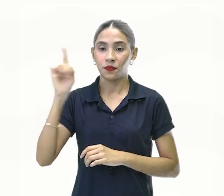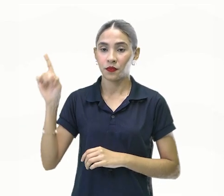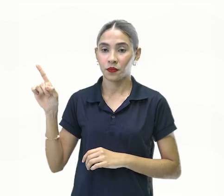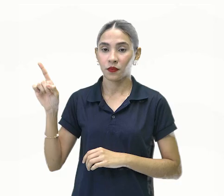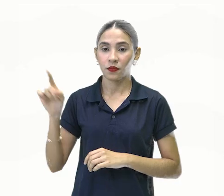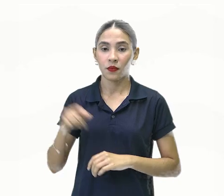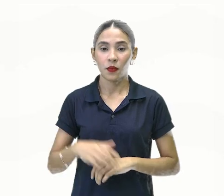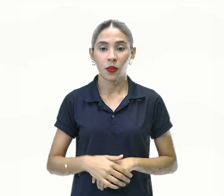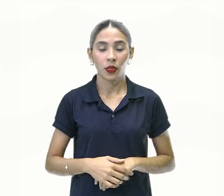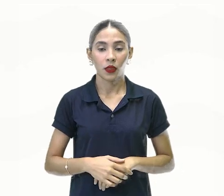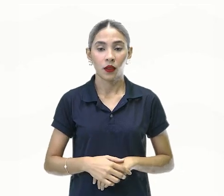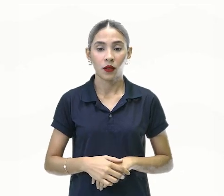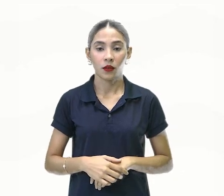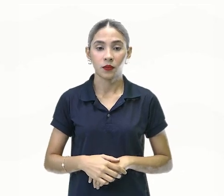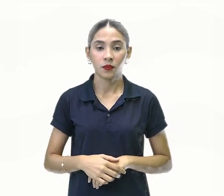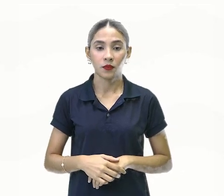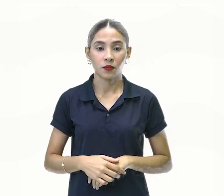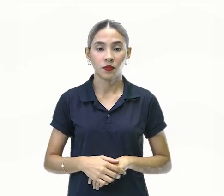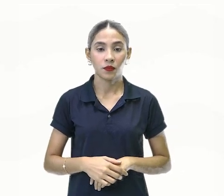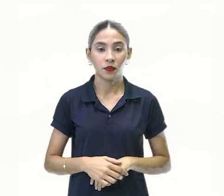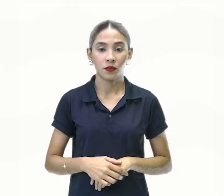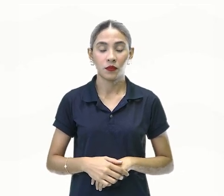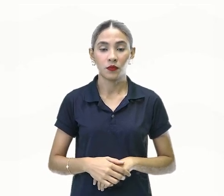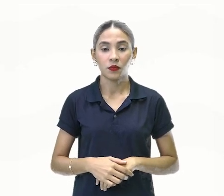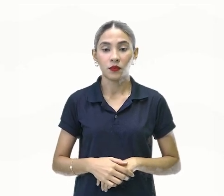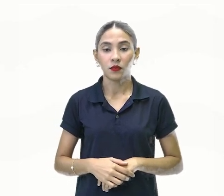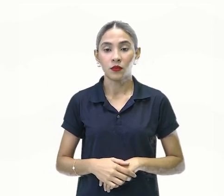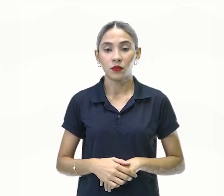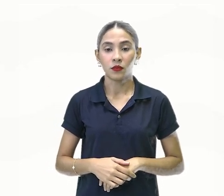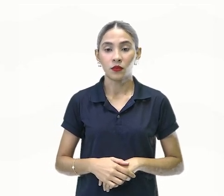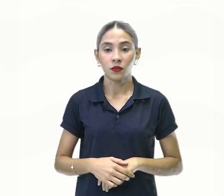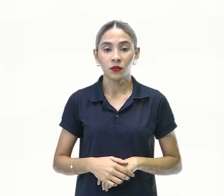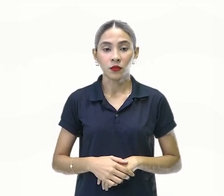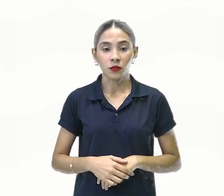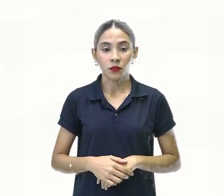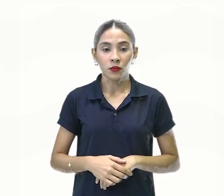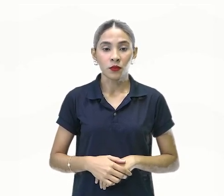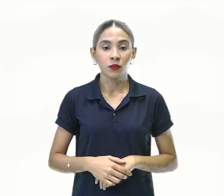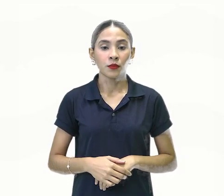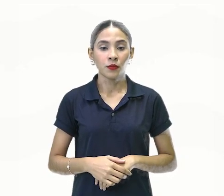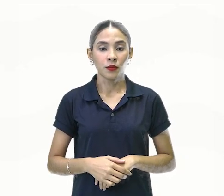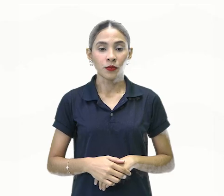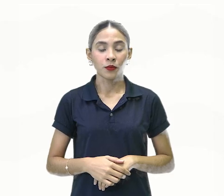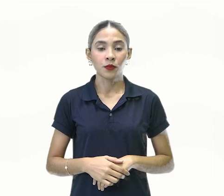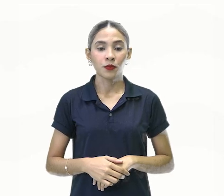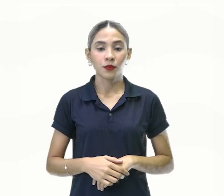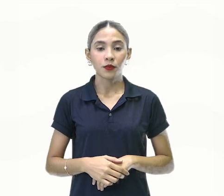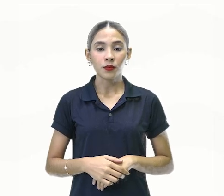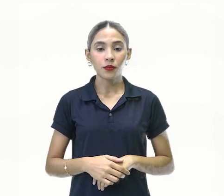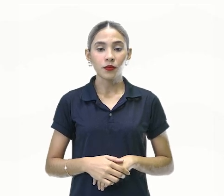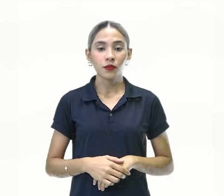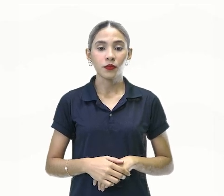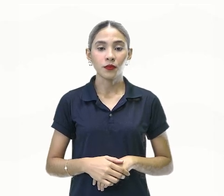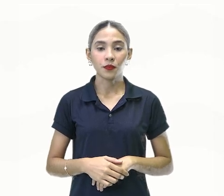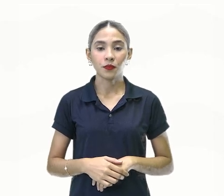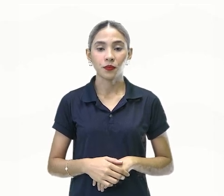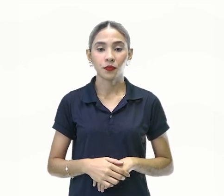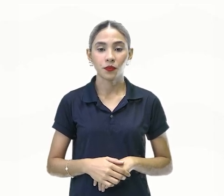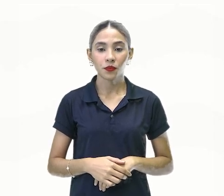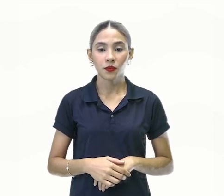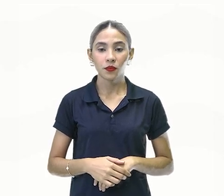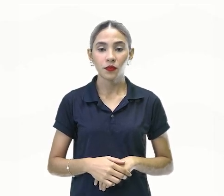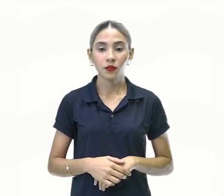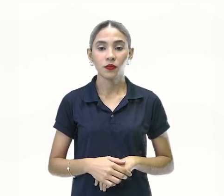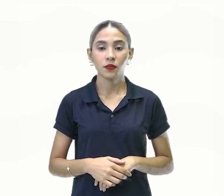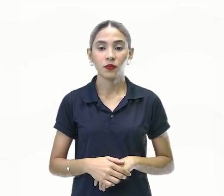diets, exercise, and treatments can lead to harmful behaviors and undermine